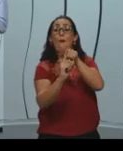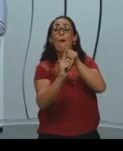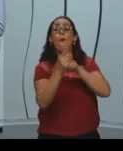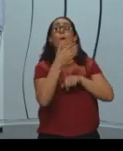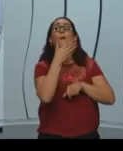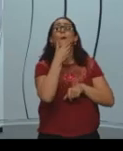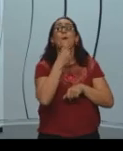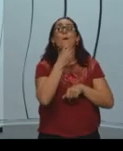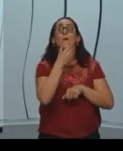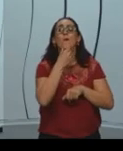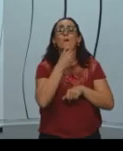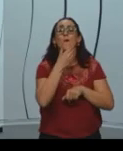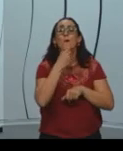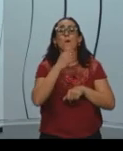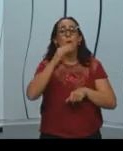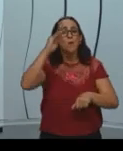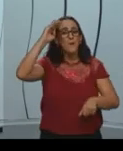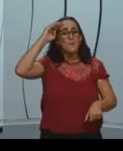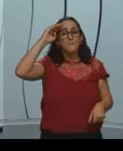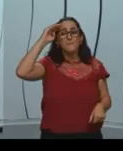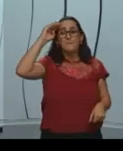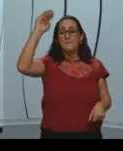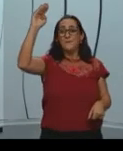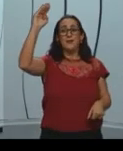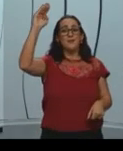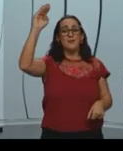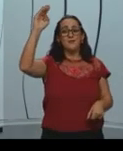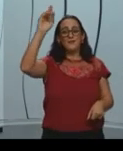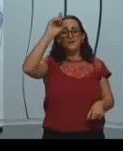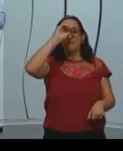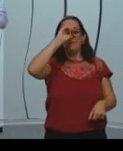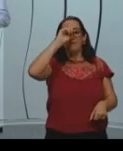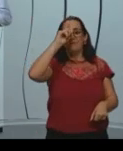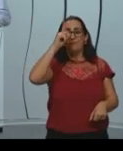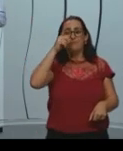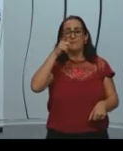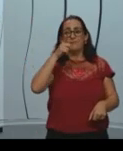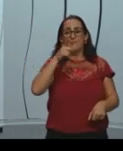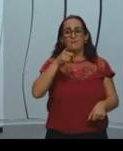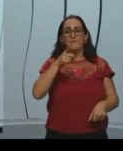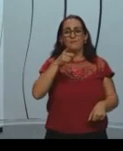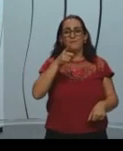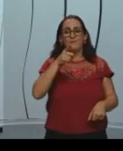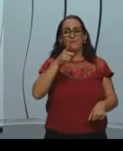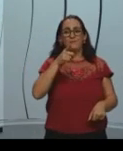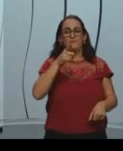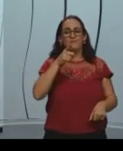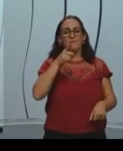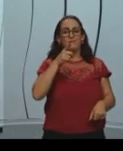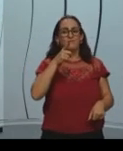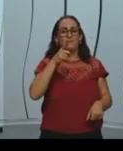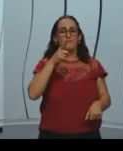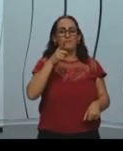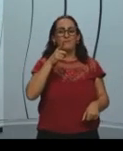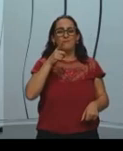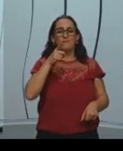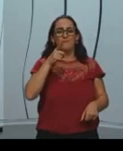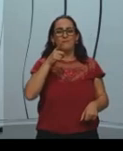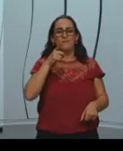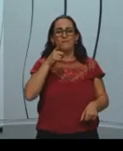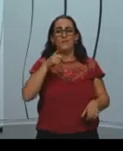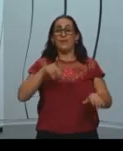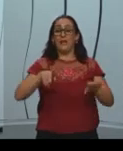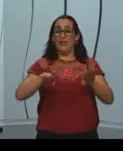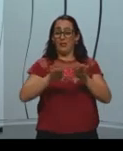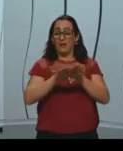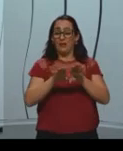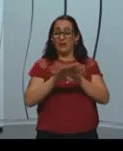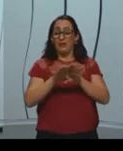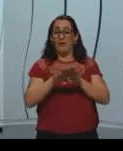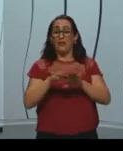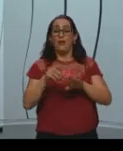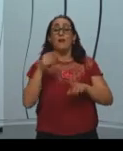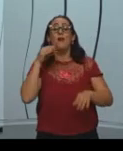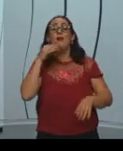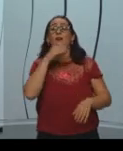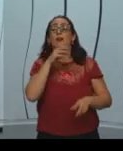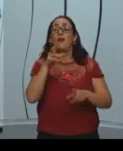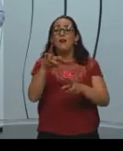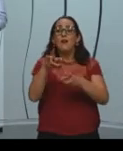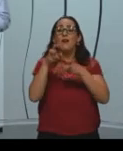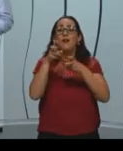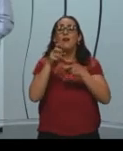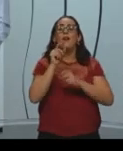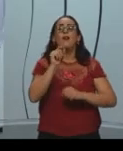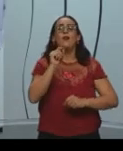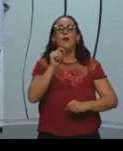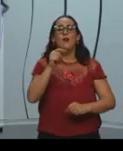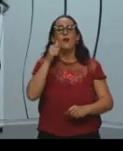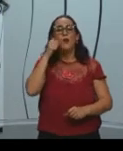aprofundar mais, é importante a gente compreender como a mulher era colocada numa situação inferior com relação aos homens aí